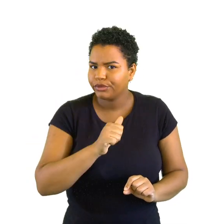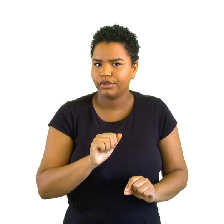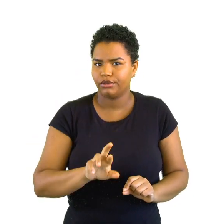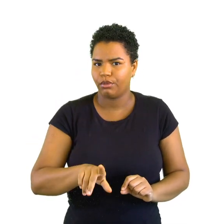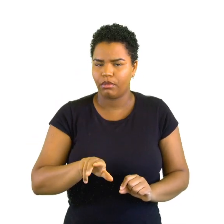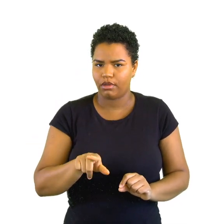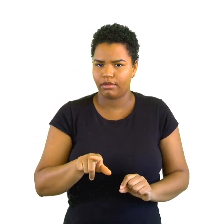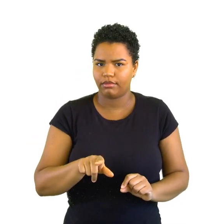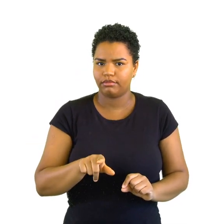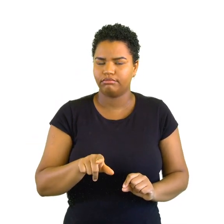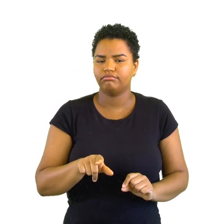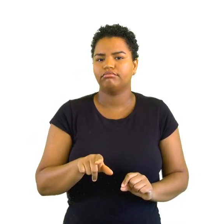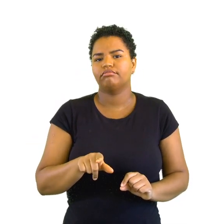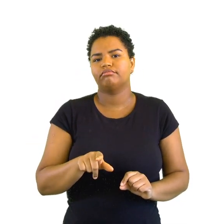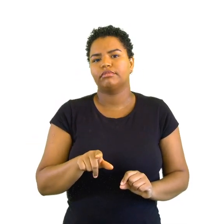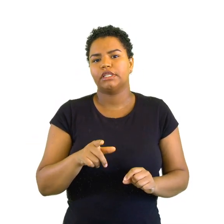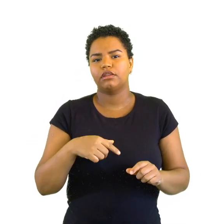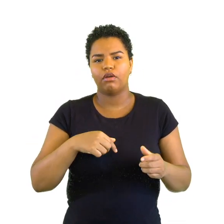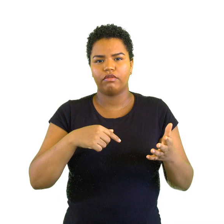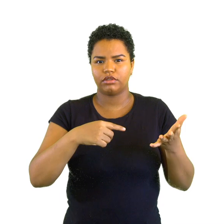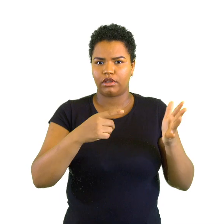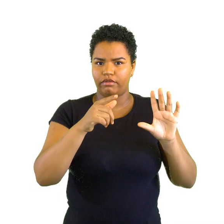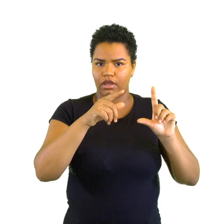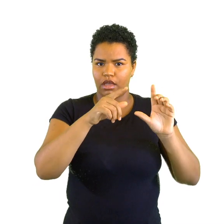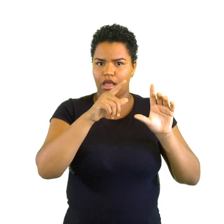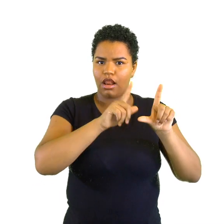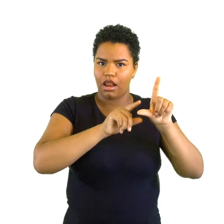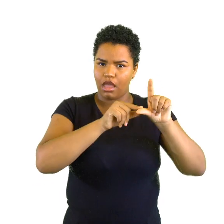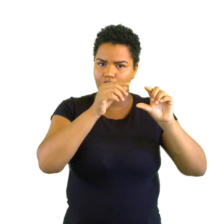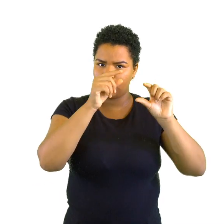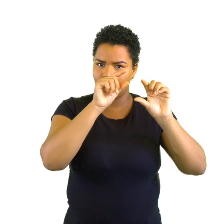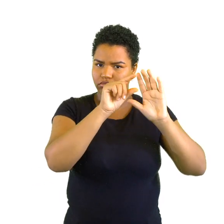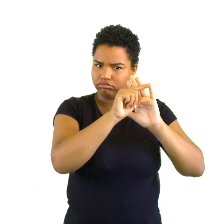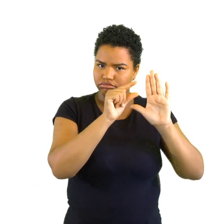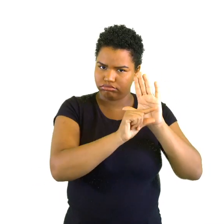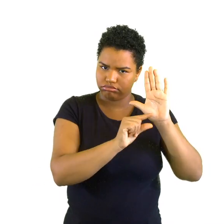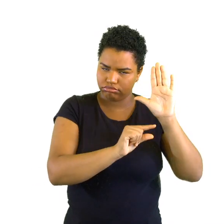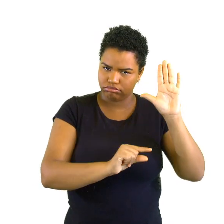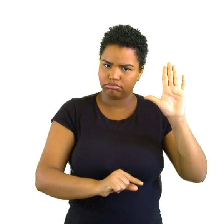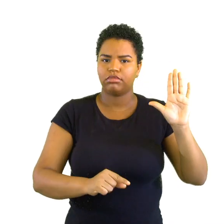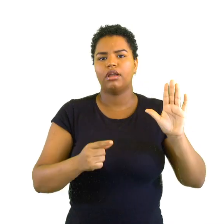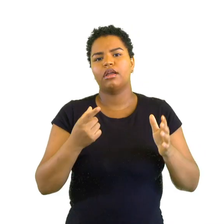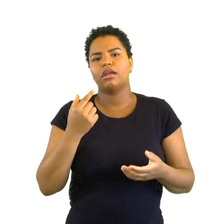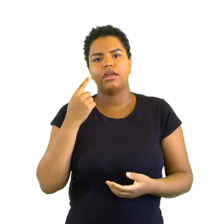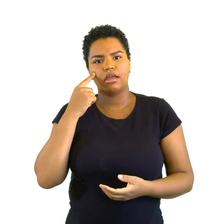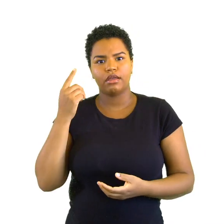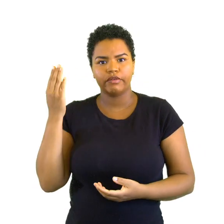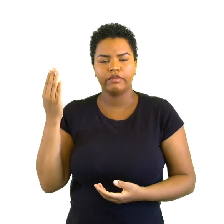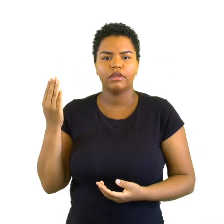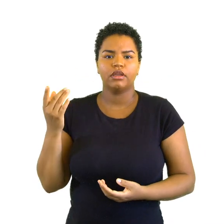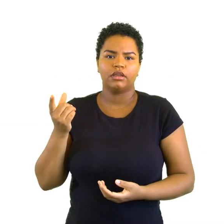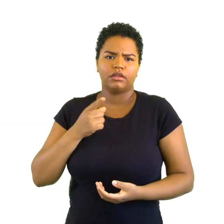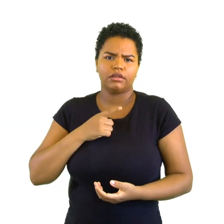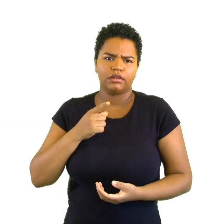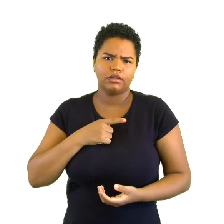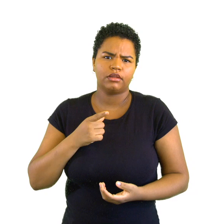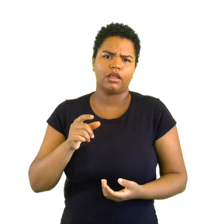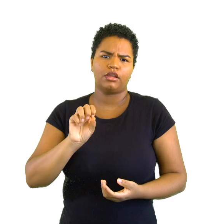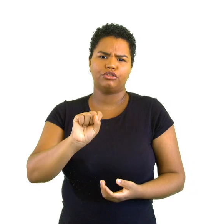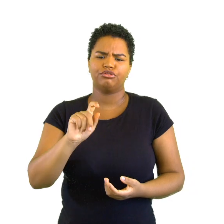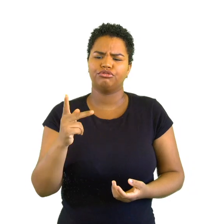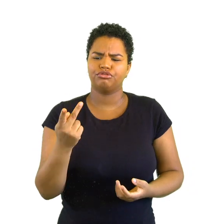que vocês podem observar, que aí nas palavras em destaque, TV show, rodeo, band,